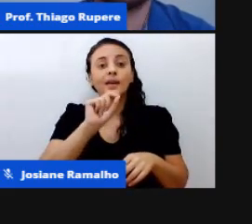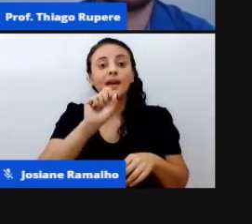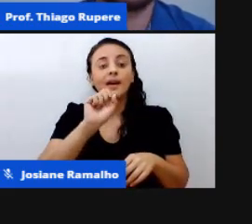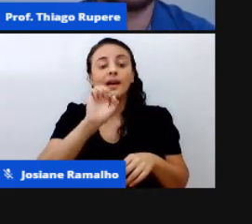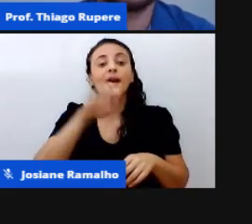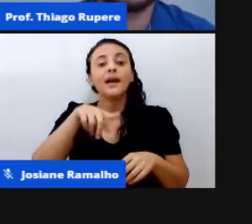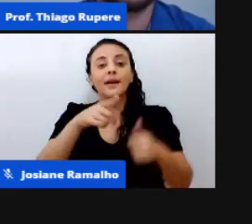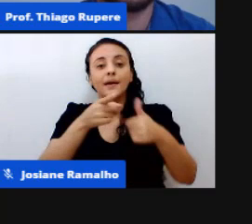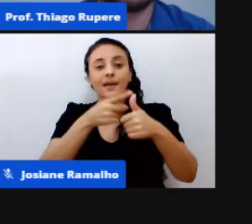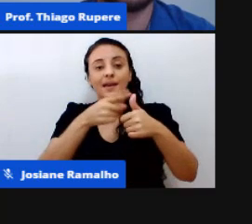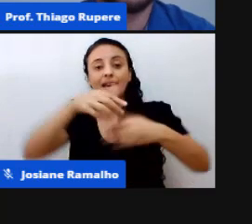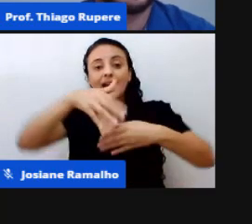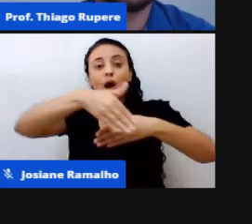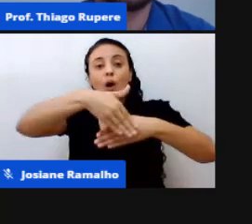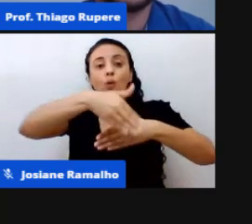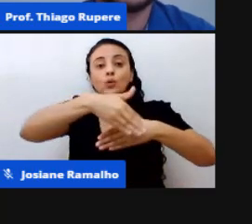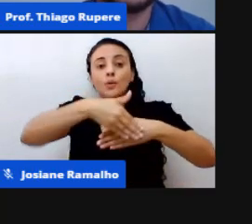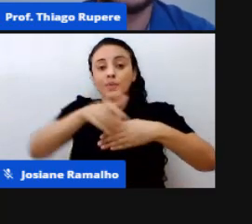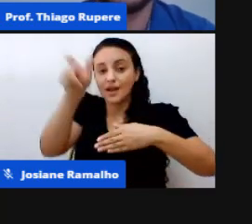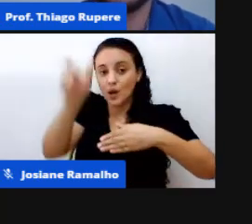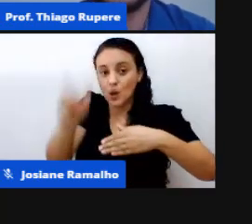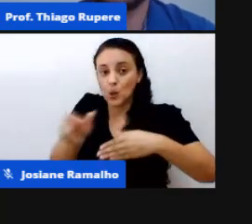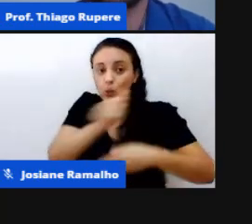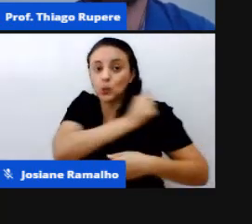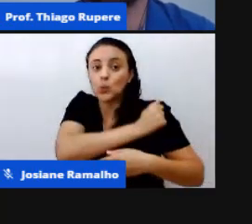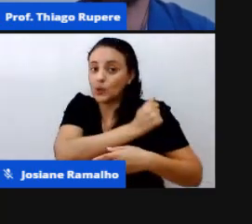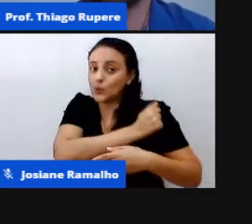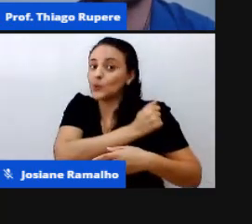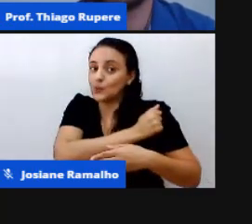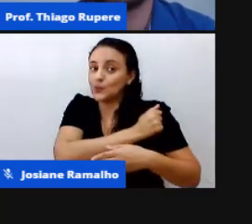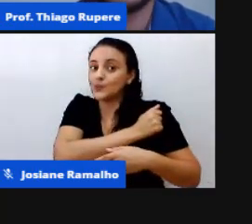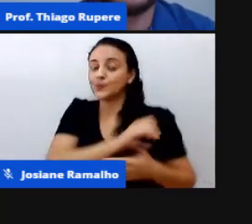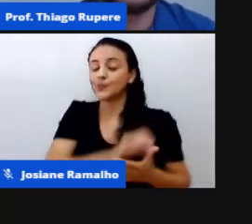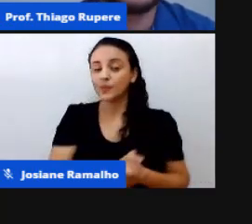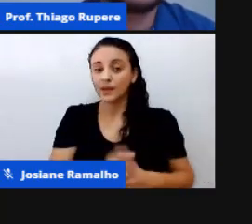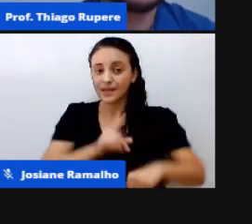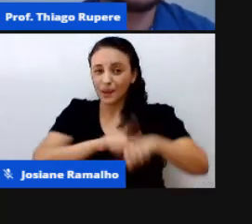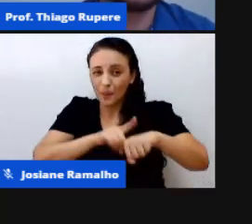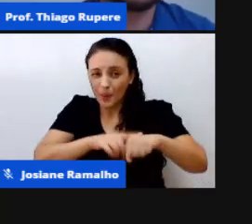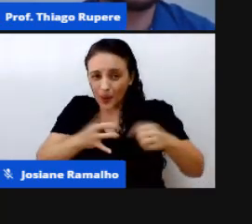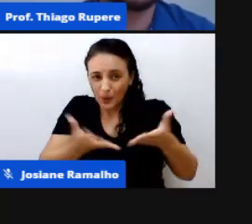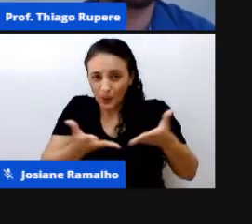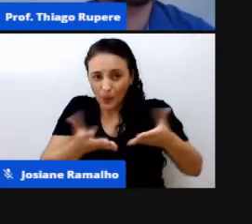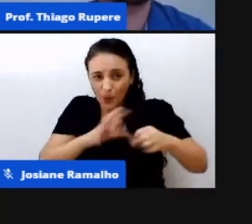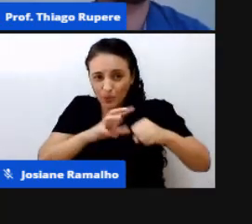estudante. Nesse momento de pandemia, o estudante tem